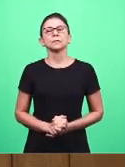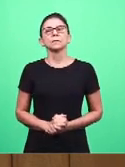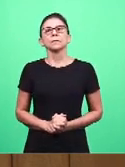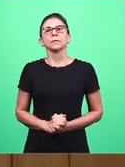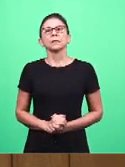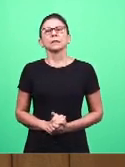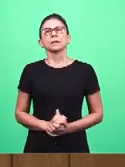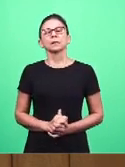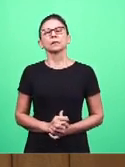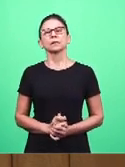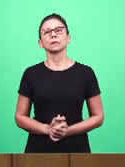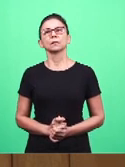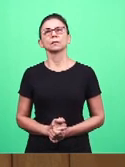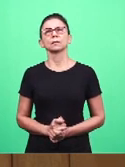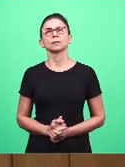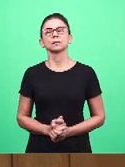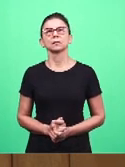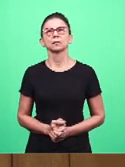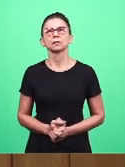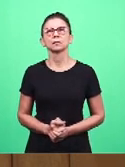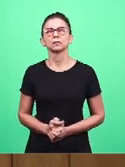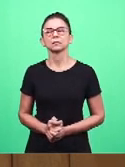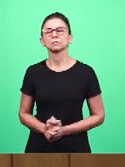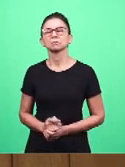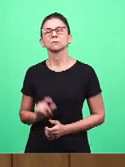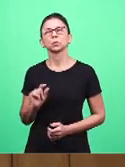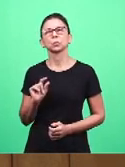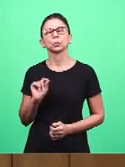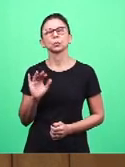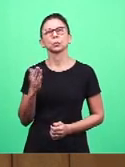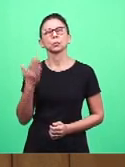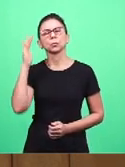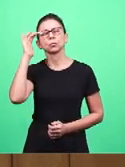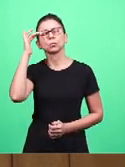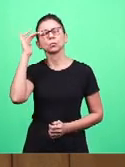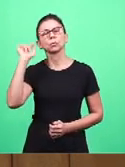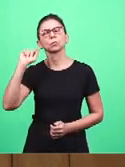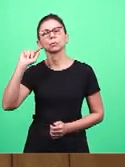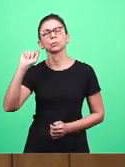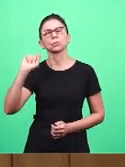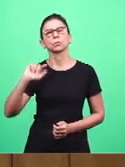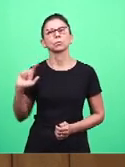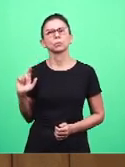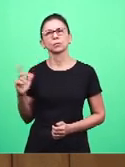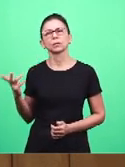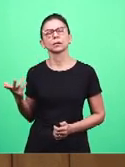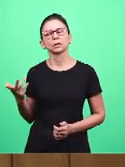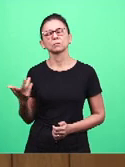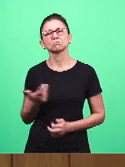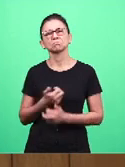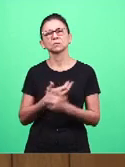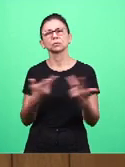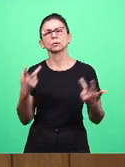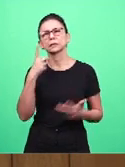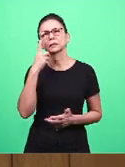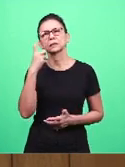vai fazer uma introdução ao assunto e, em seguida, falaremos sobre as perguntas. Nós temos